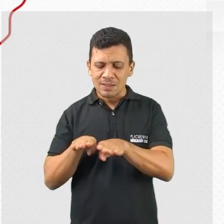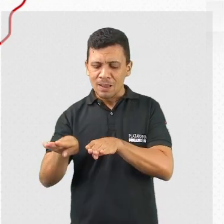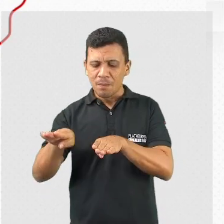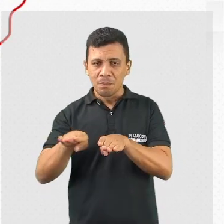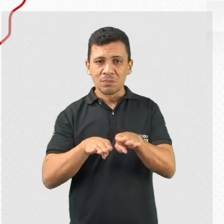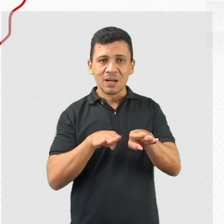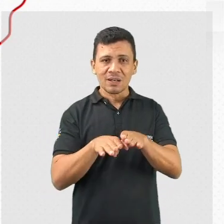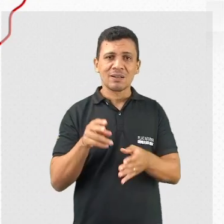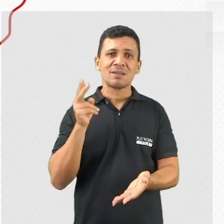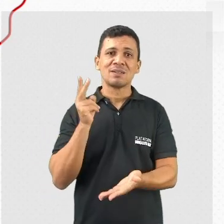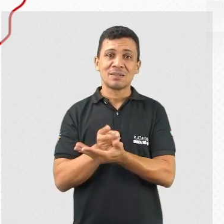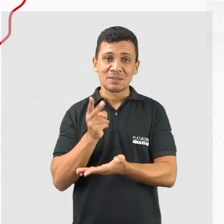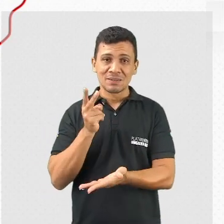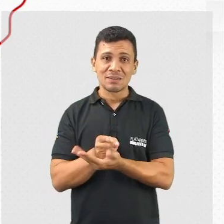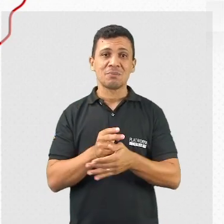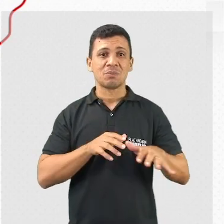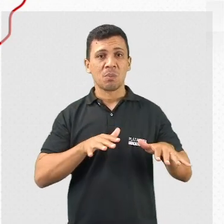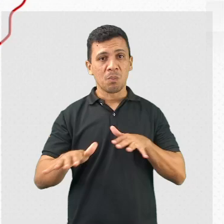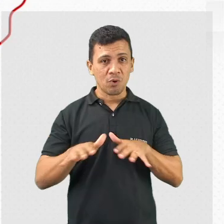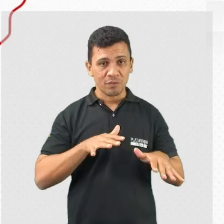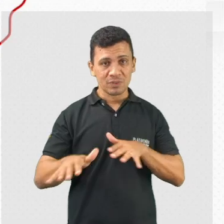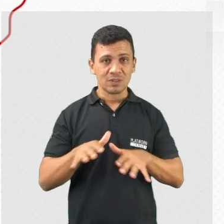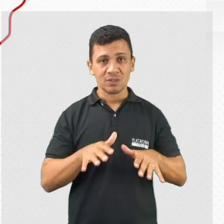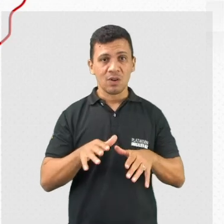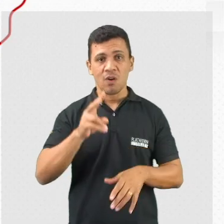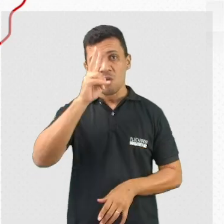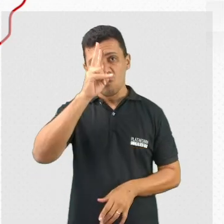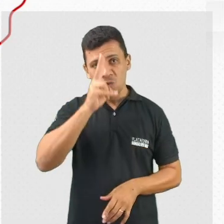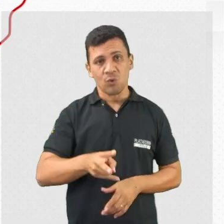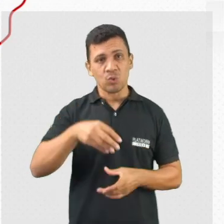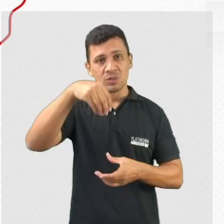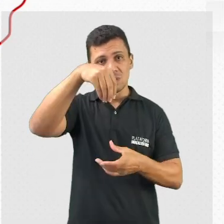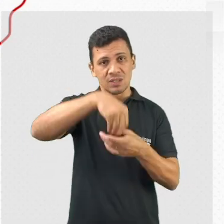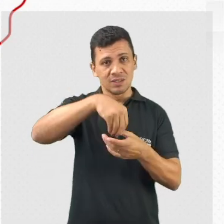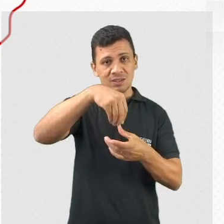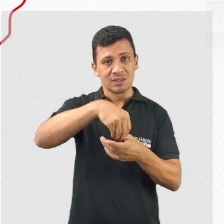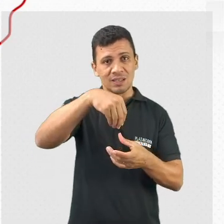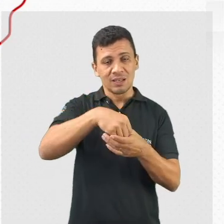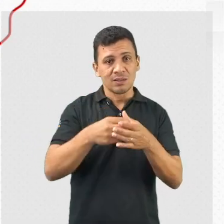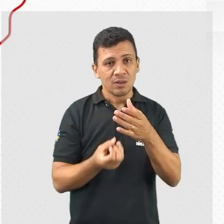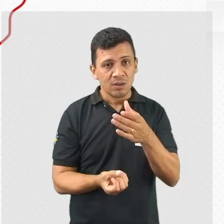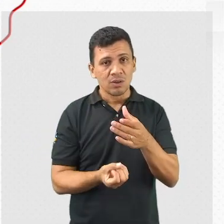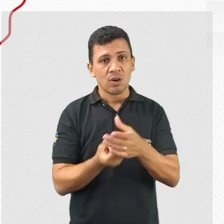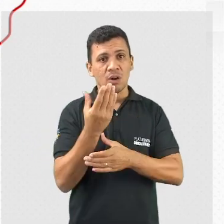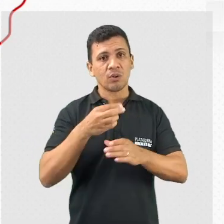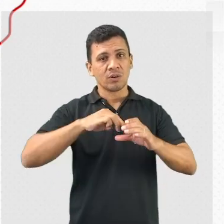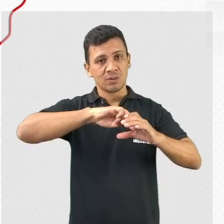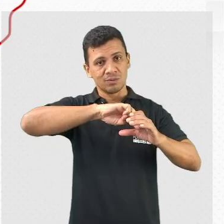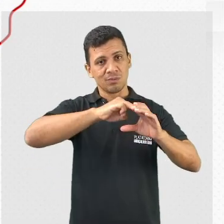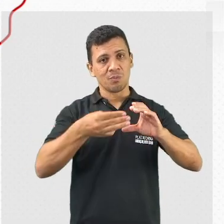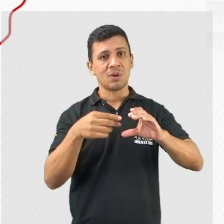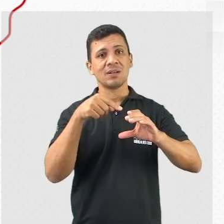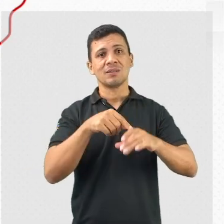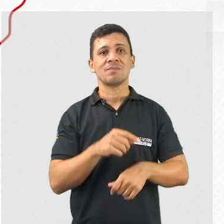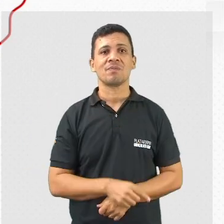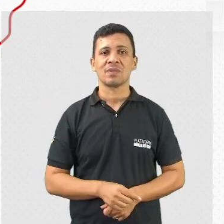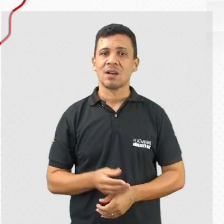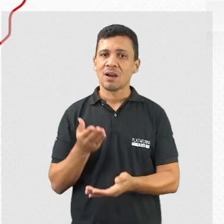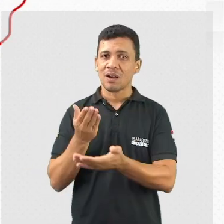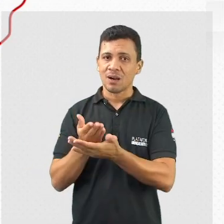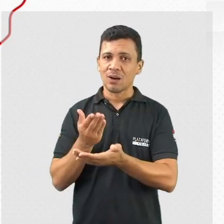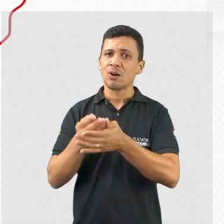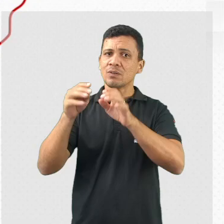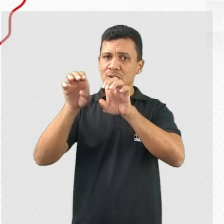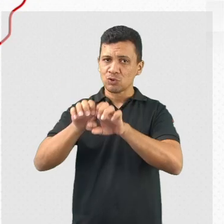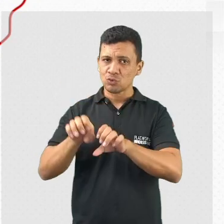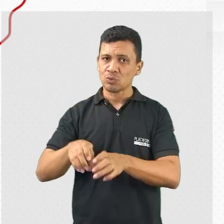em movimentação devido às forças internas da Terra oriundas do manto. A gente já falou, né, já teve aula sobre estrutura interna da Terra, e